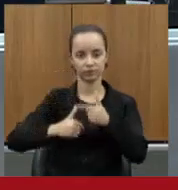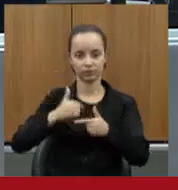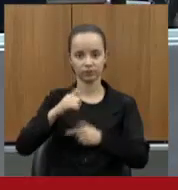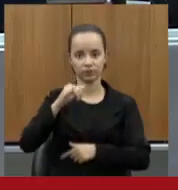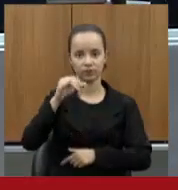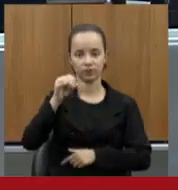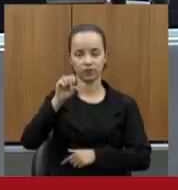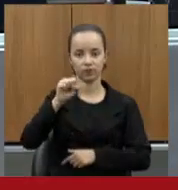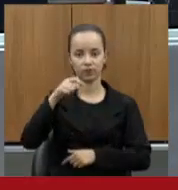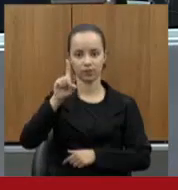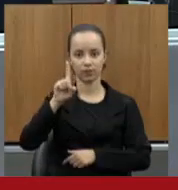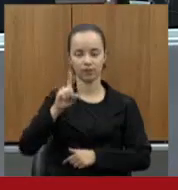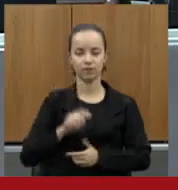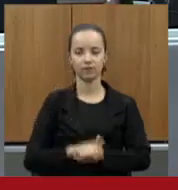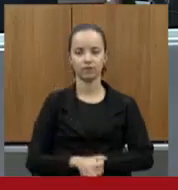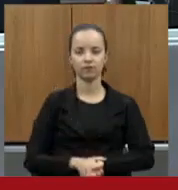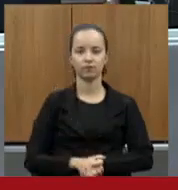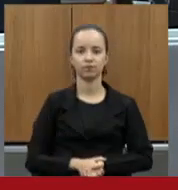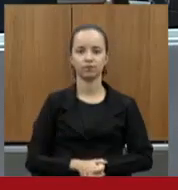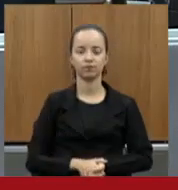Santana.